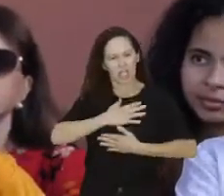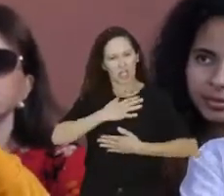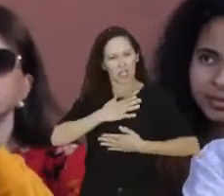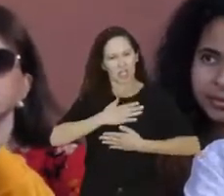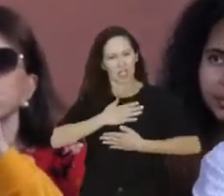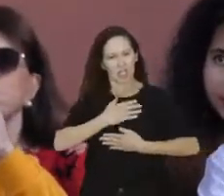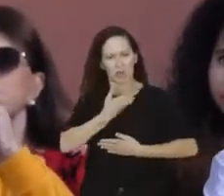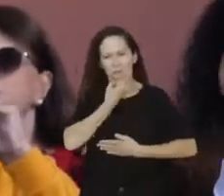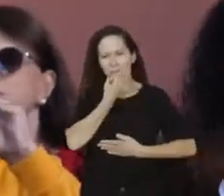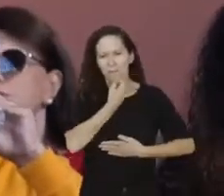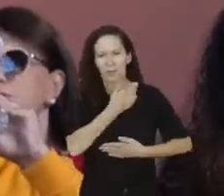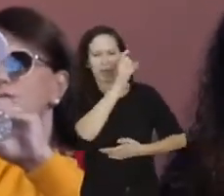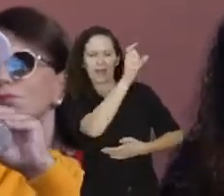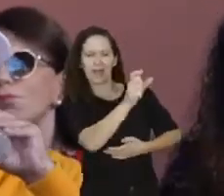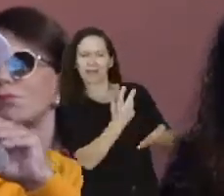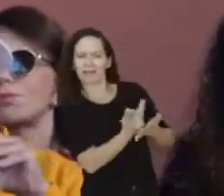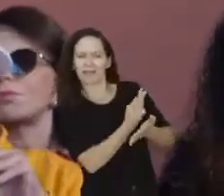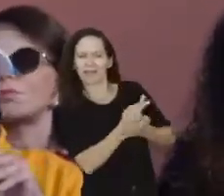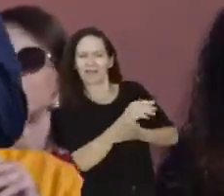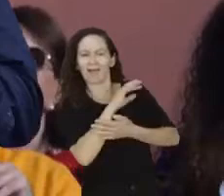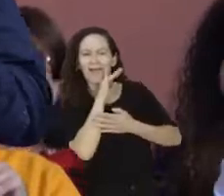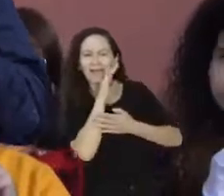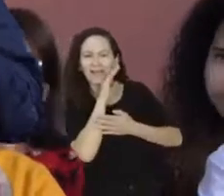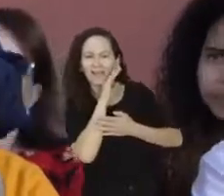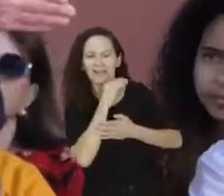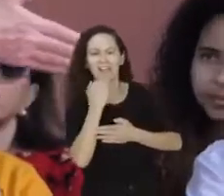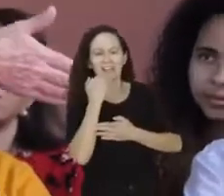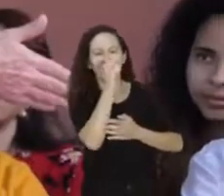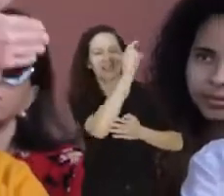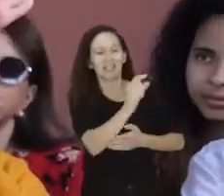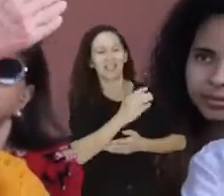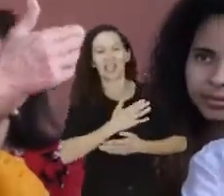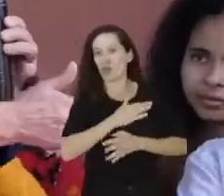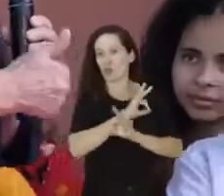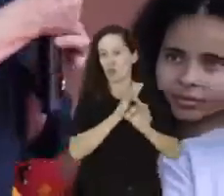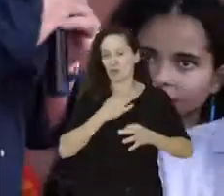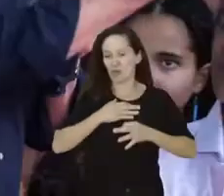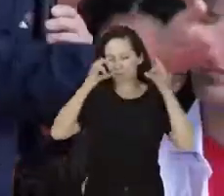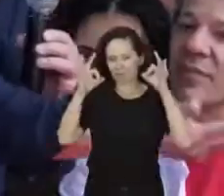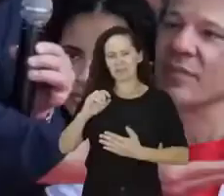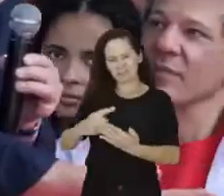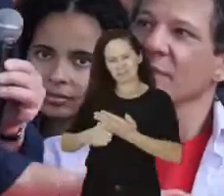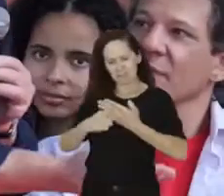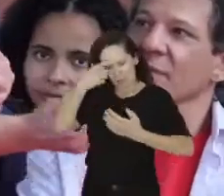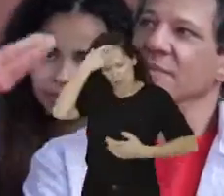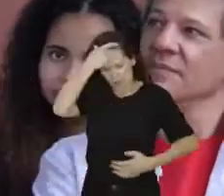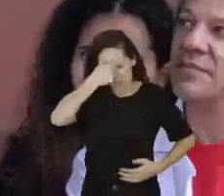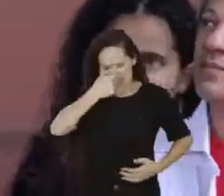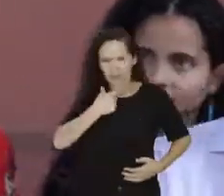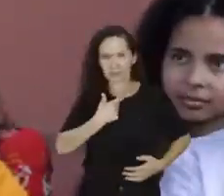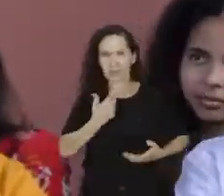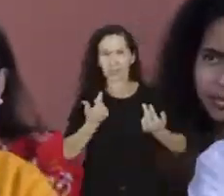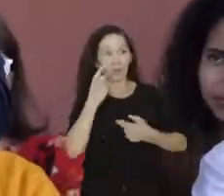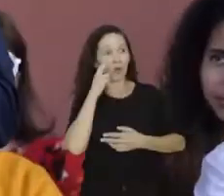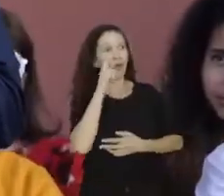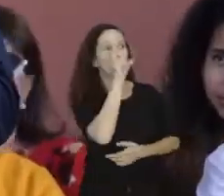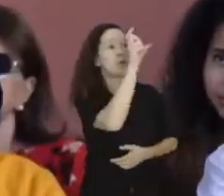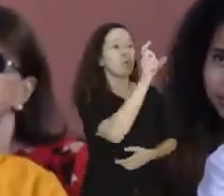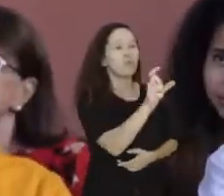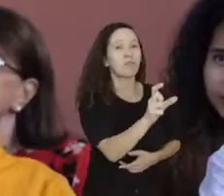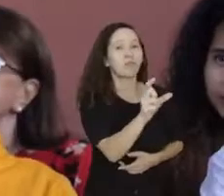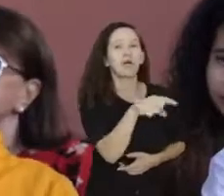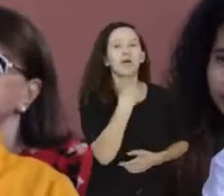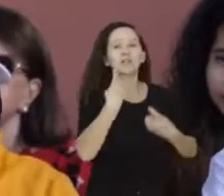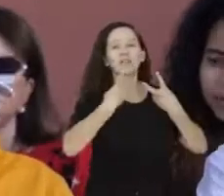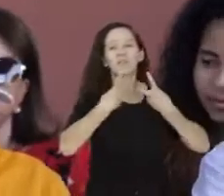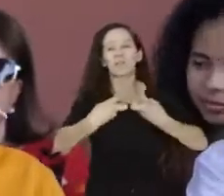outros pleno de defeitos. Se a gente olhasse para a gente como a gente olha os outros, a gente perceberia que